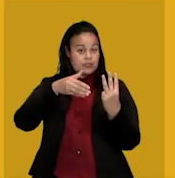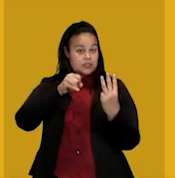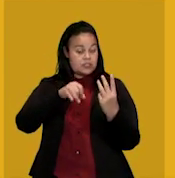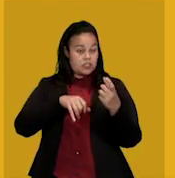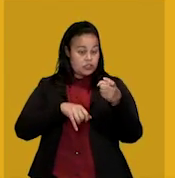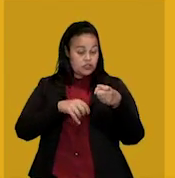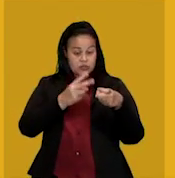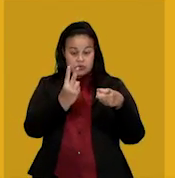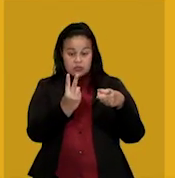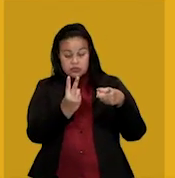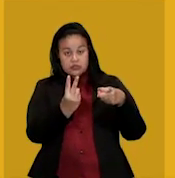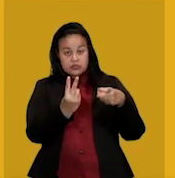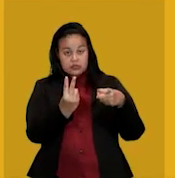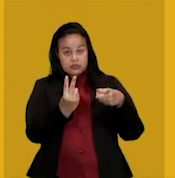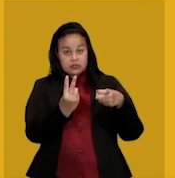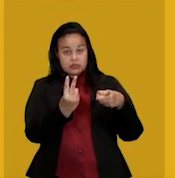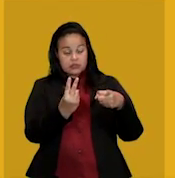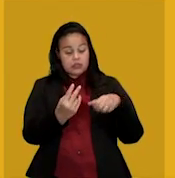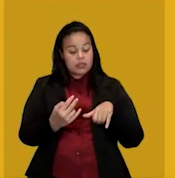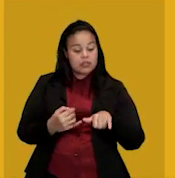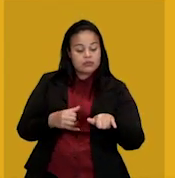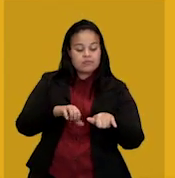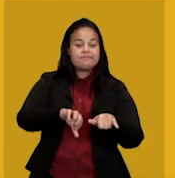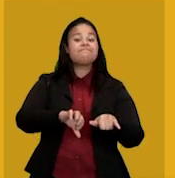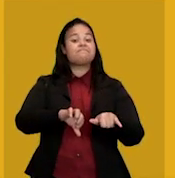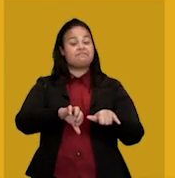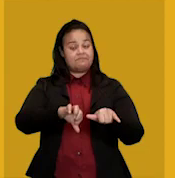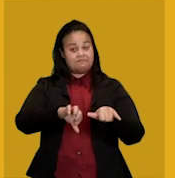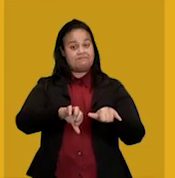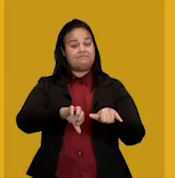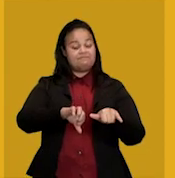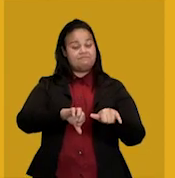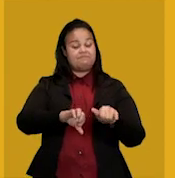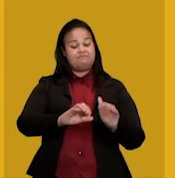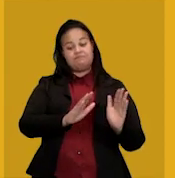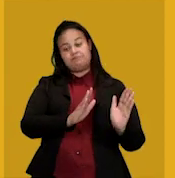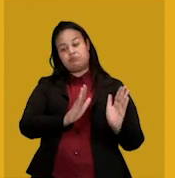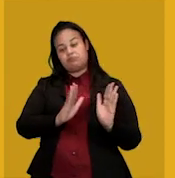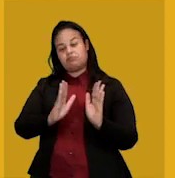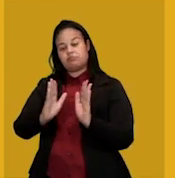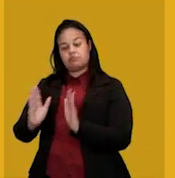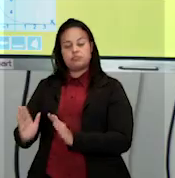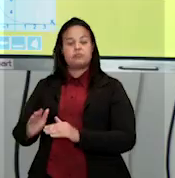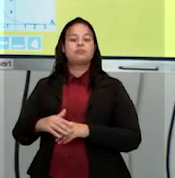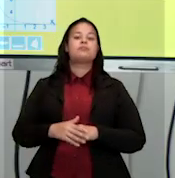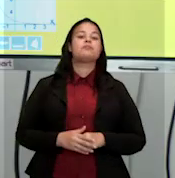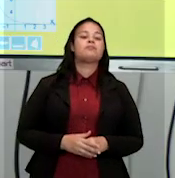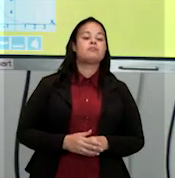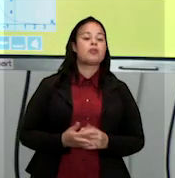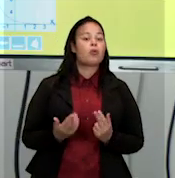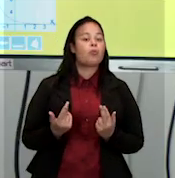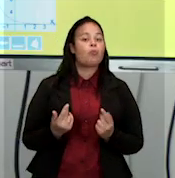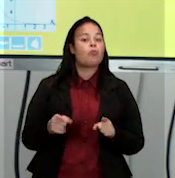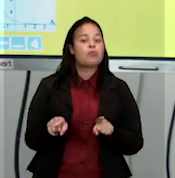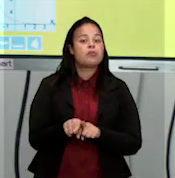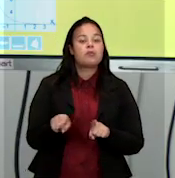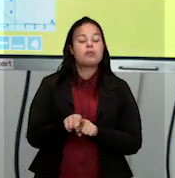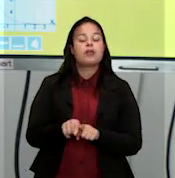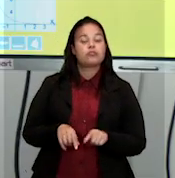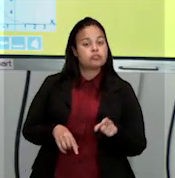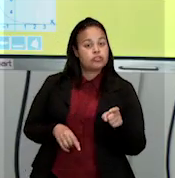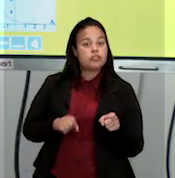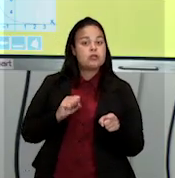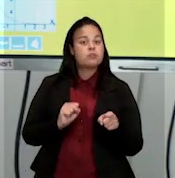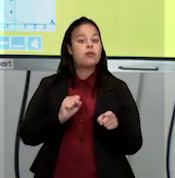for 2, o meu y vai ser 9. E por aí vai. Da mesma forma para cá, para trás. O x pode